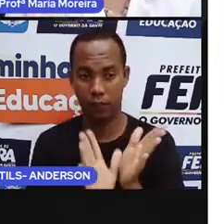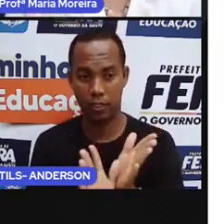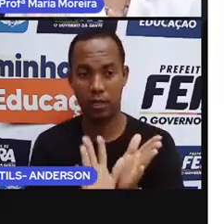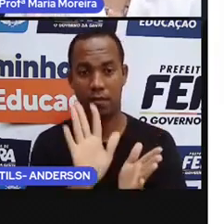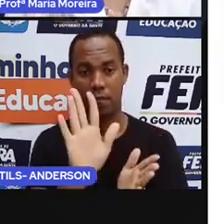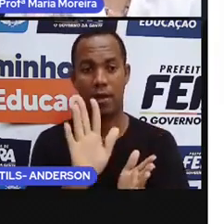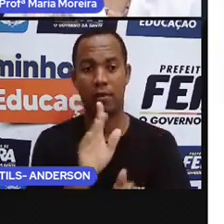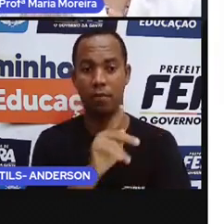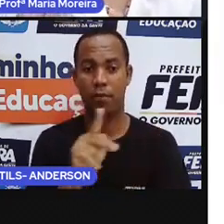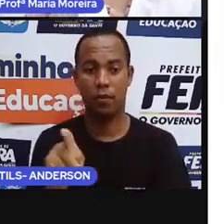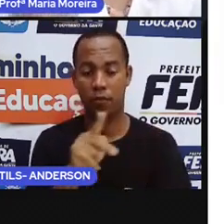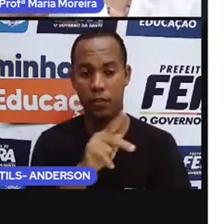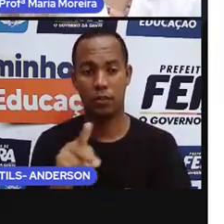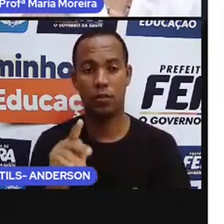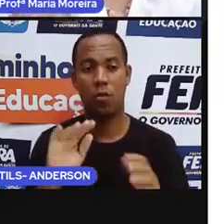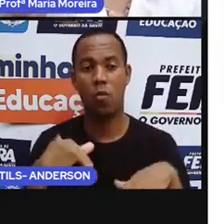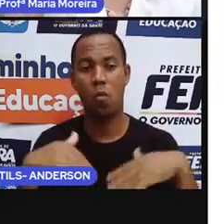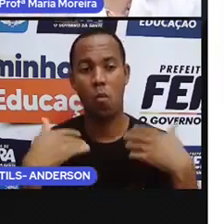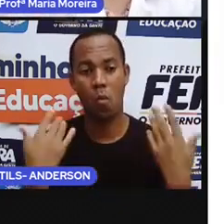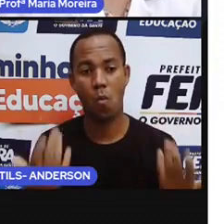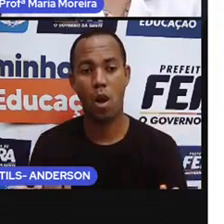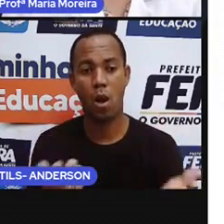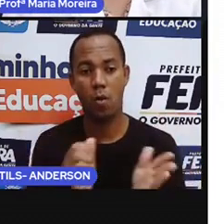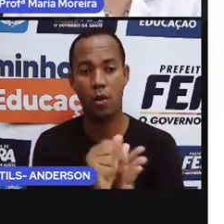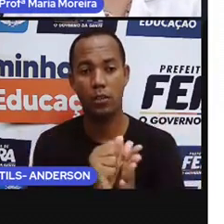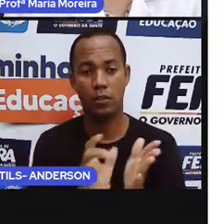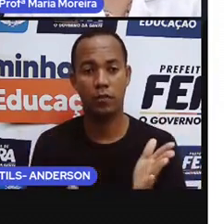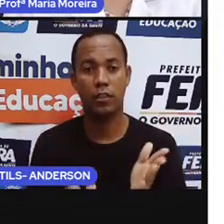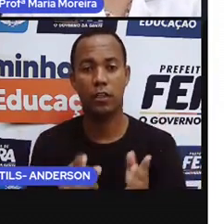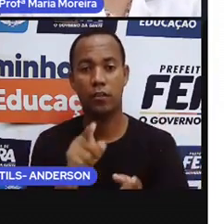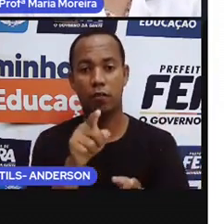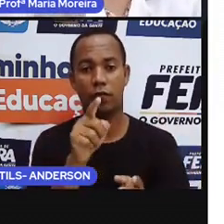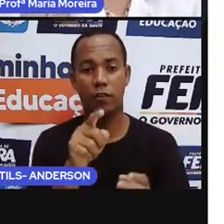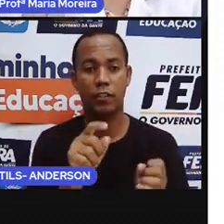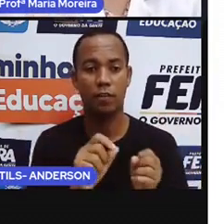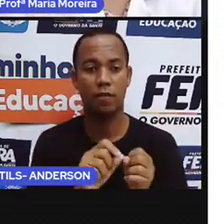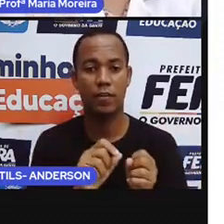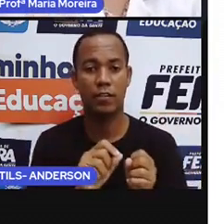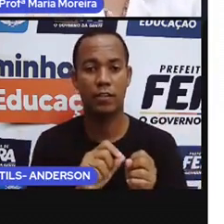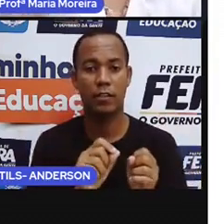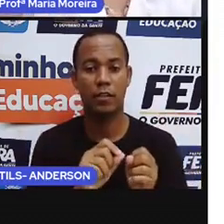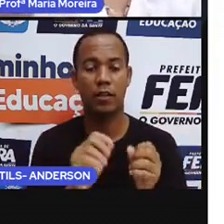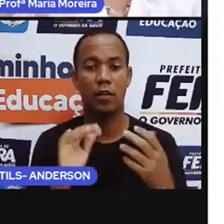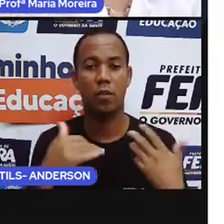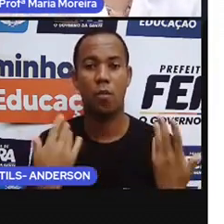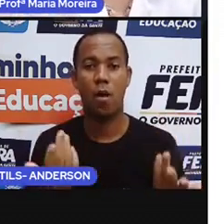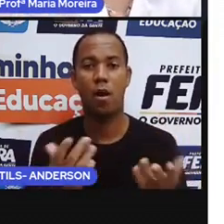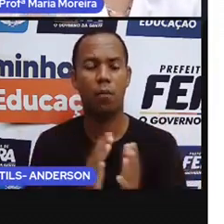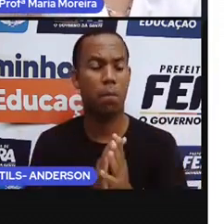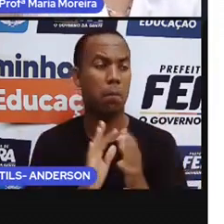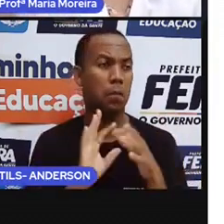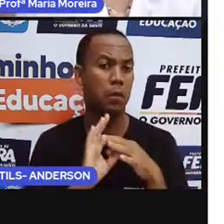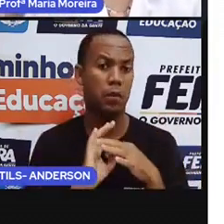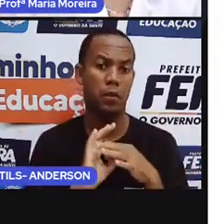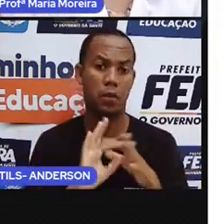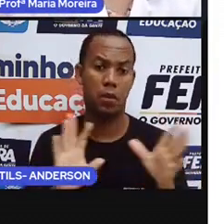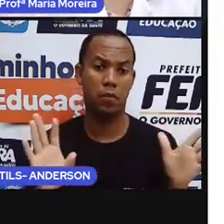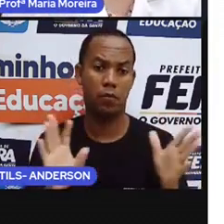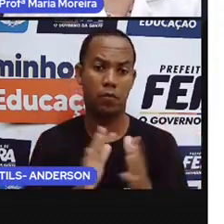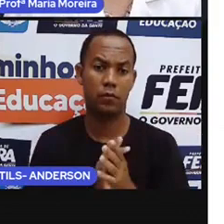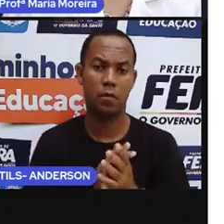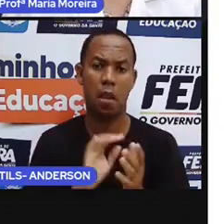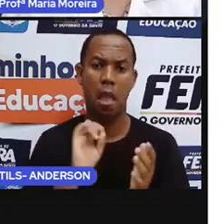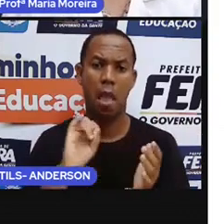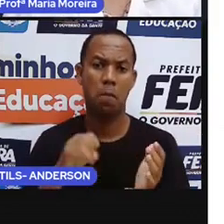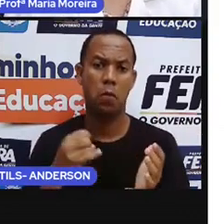decidir qual atividade vocês devem realizar, certo? Mas quem quiser fazer, sinta-se à vontade, aproveitem